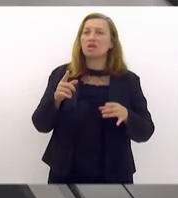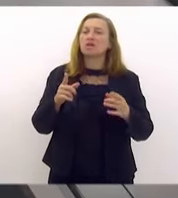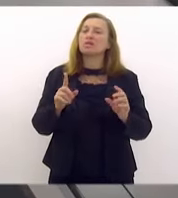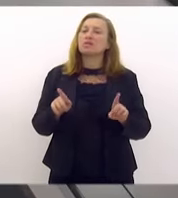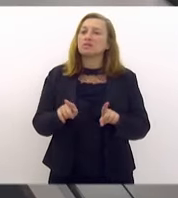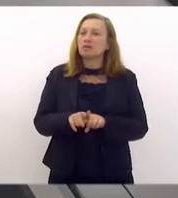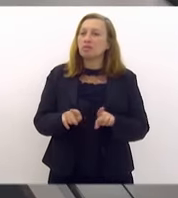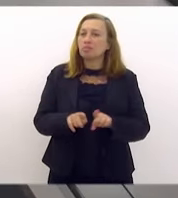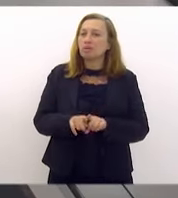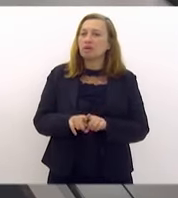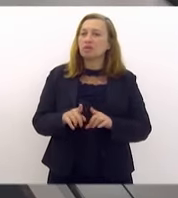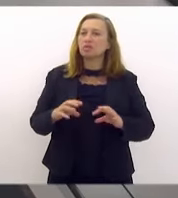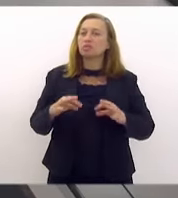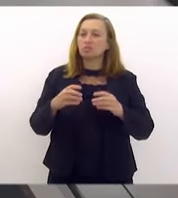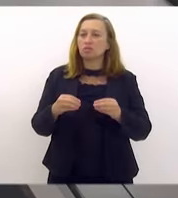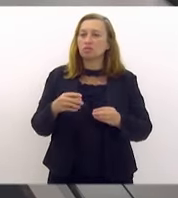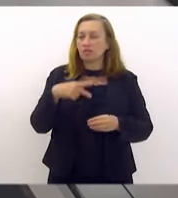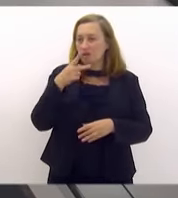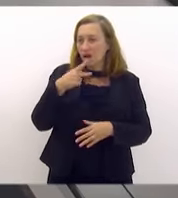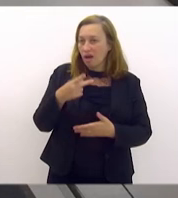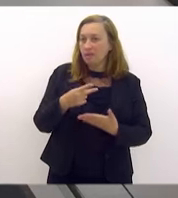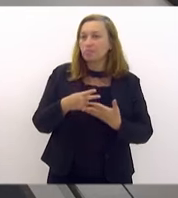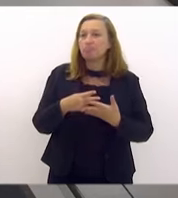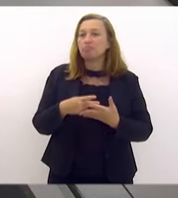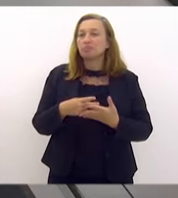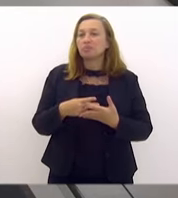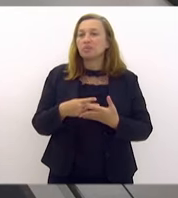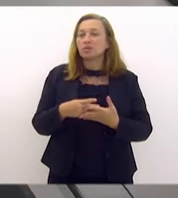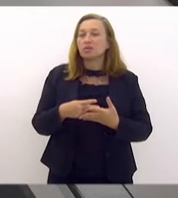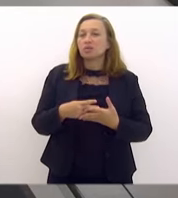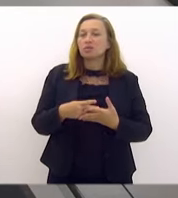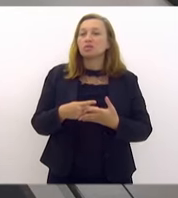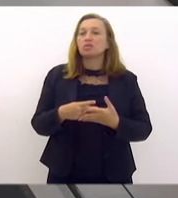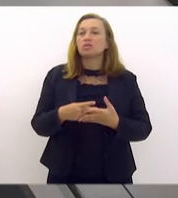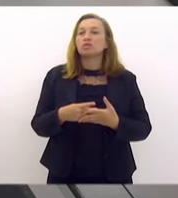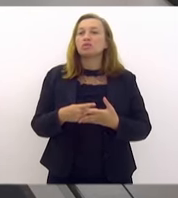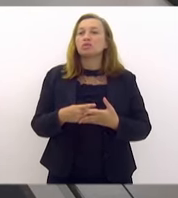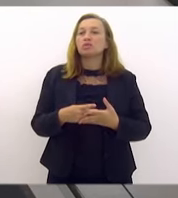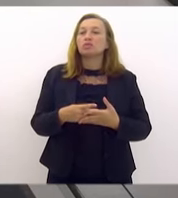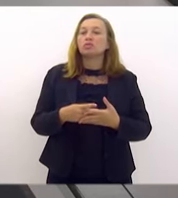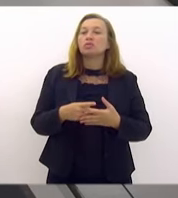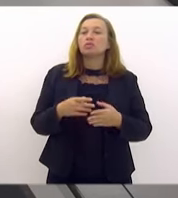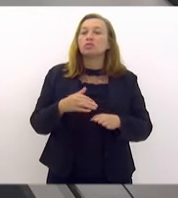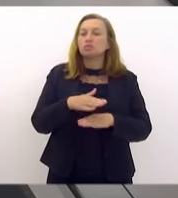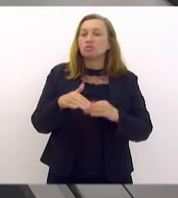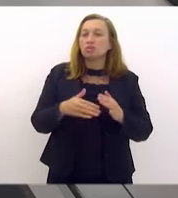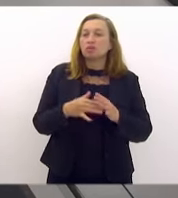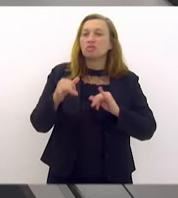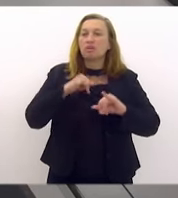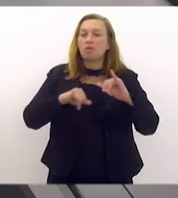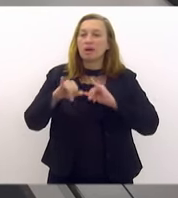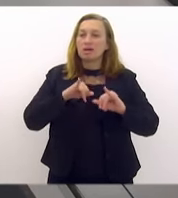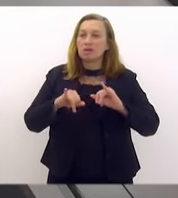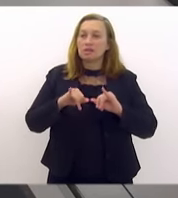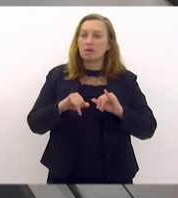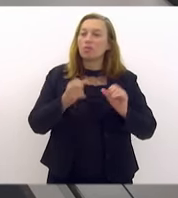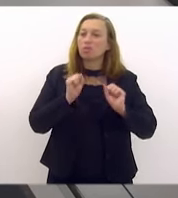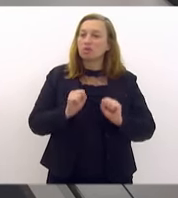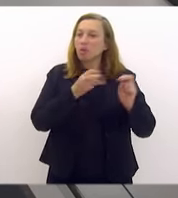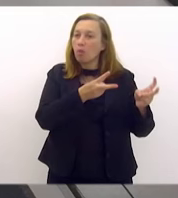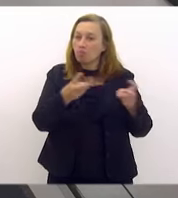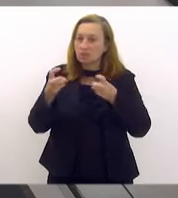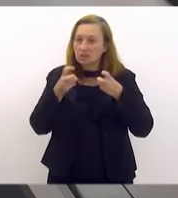oitivas porque as auditivas são todas eh com as notas taquigráficas e ali a gente pode pode observar